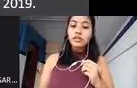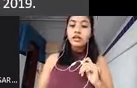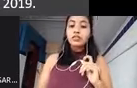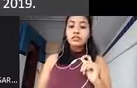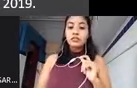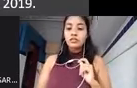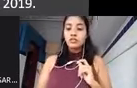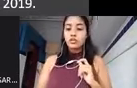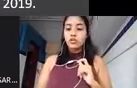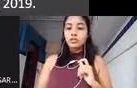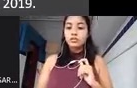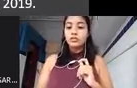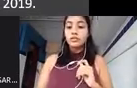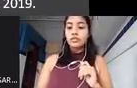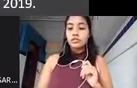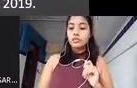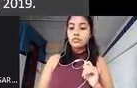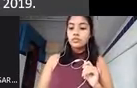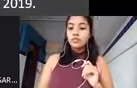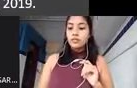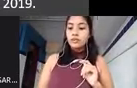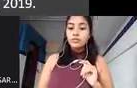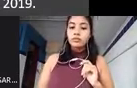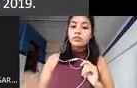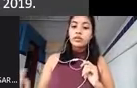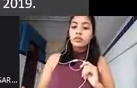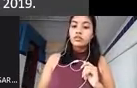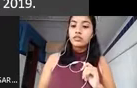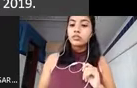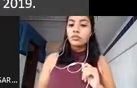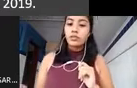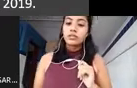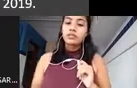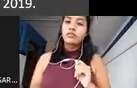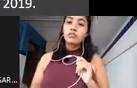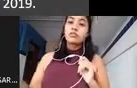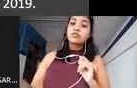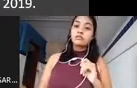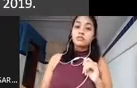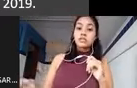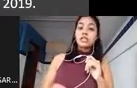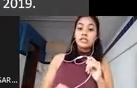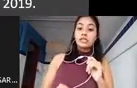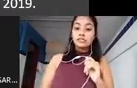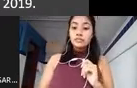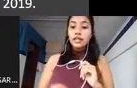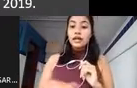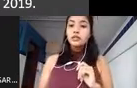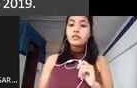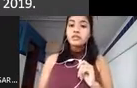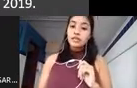Portanto, também fica clara a necessidade de obras de urbanização para o aumento da qualidade de vida da população e para o desenvolvimento da